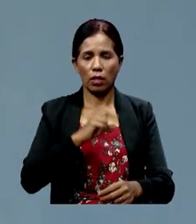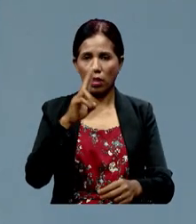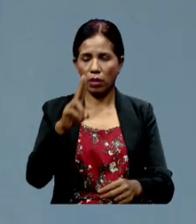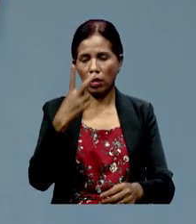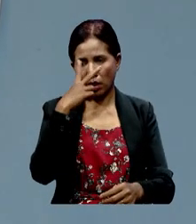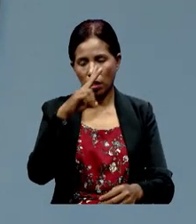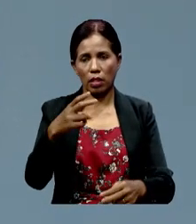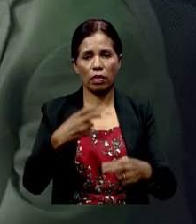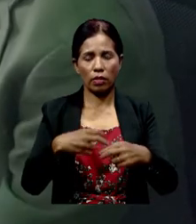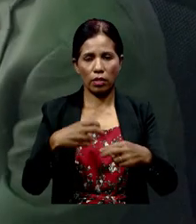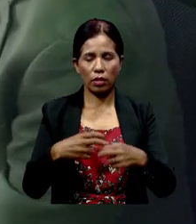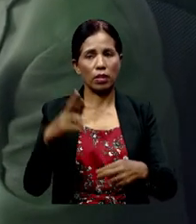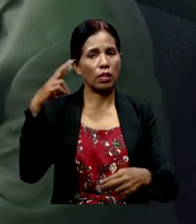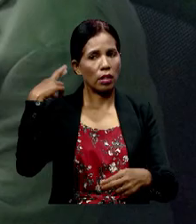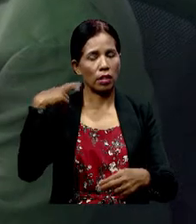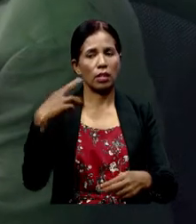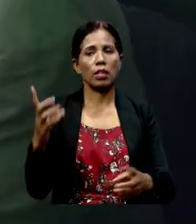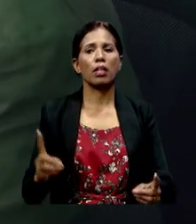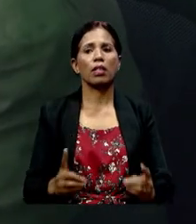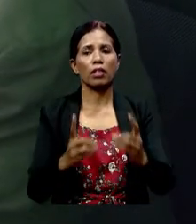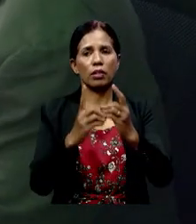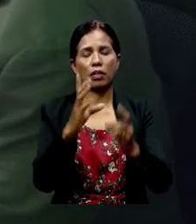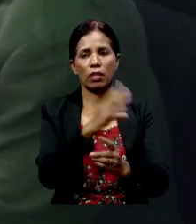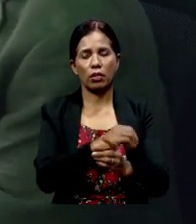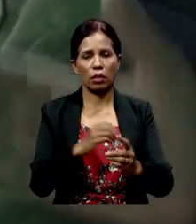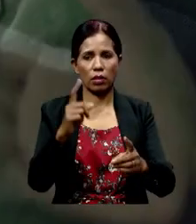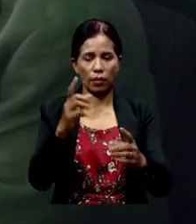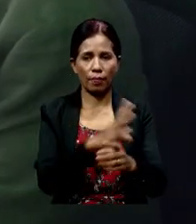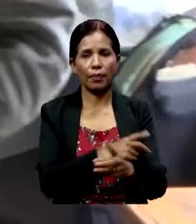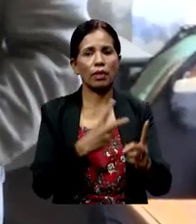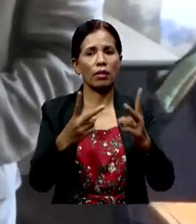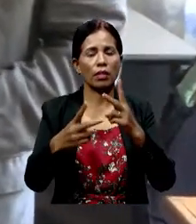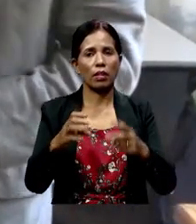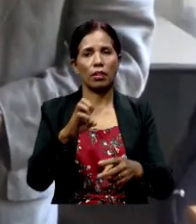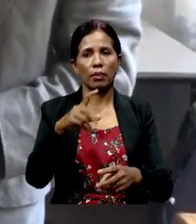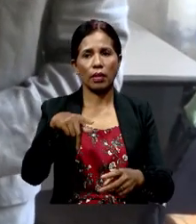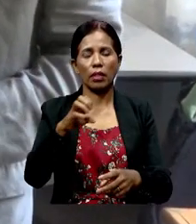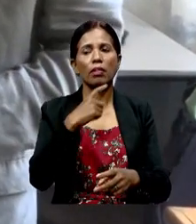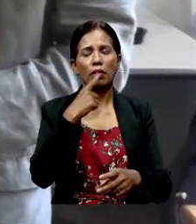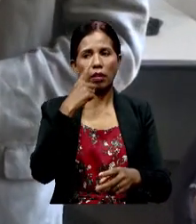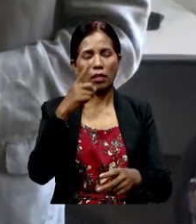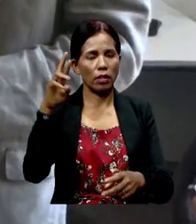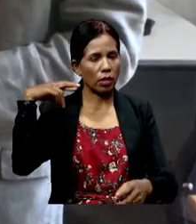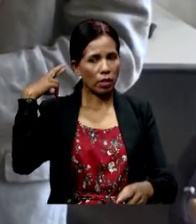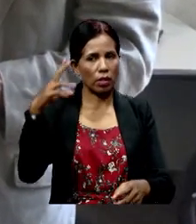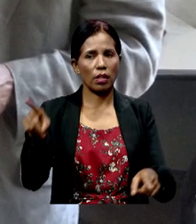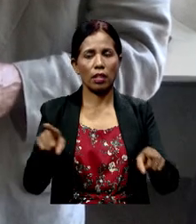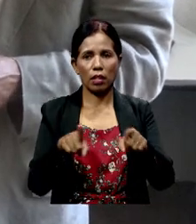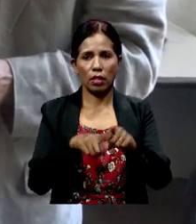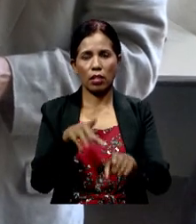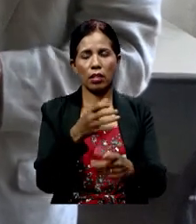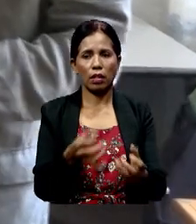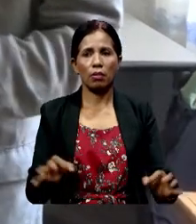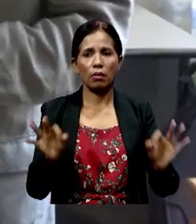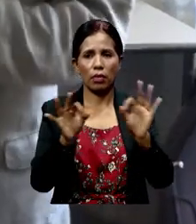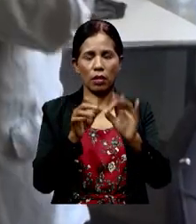na dificuldade na Rádio Comunidade refere a soro durante, né? E a visita no Expedito Dias Ximenes até a Rádio Comunidade Sayane São Pilar,